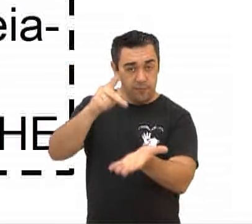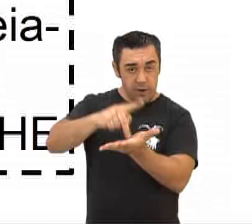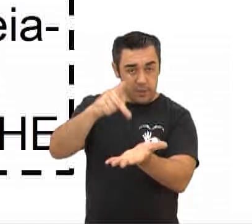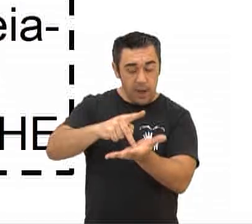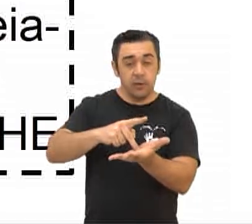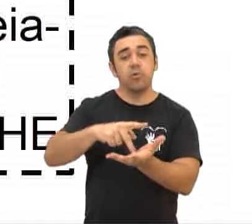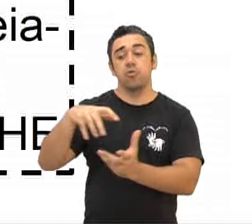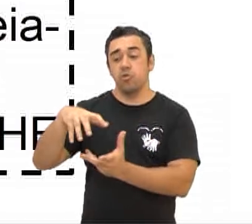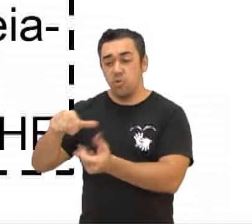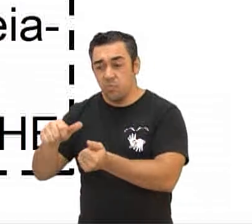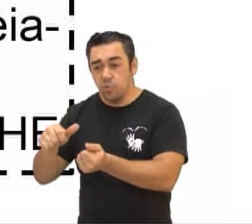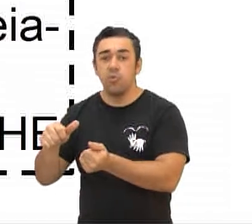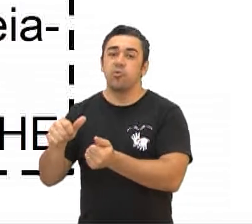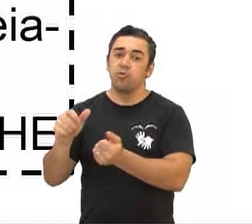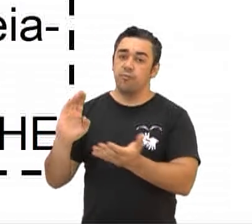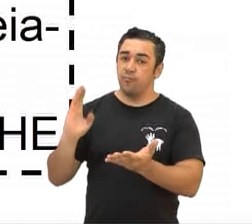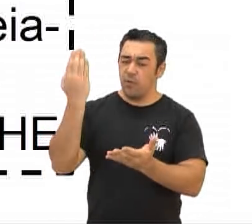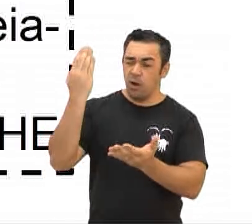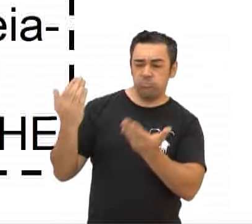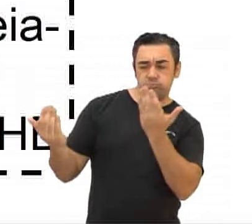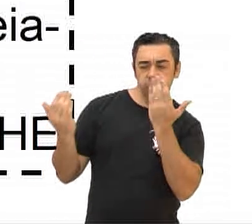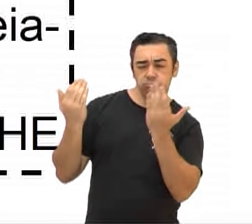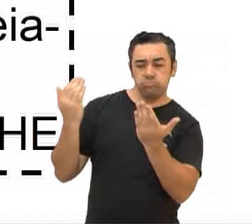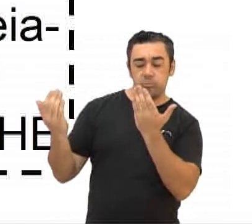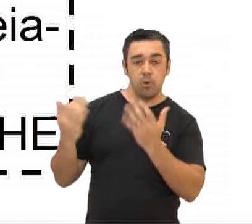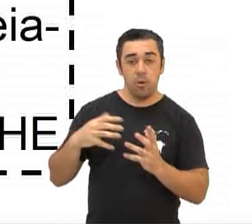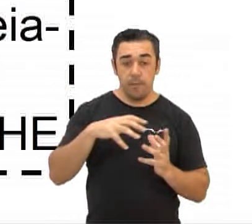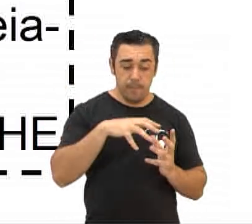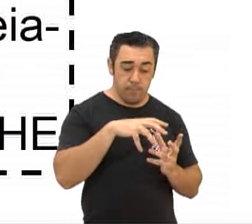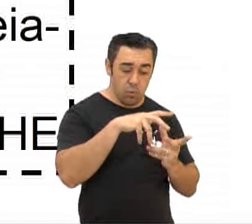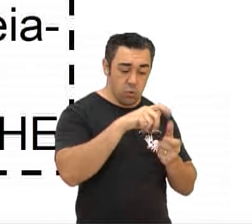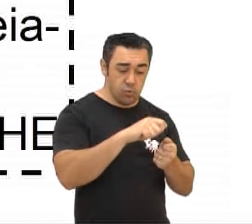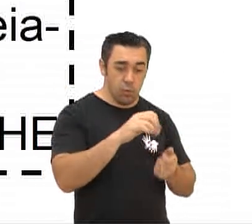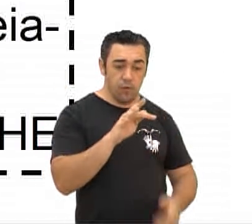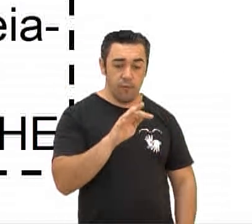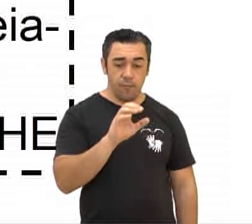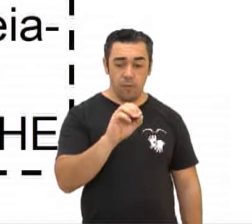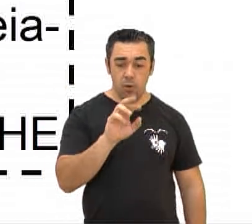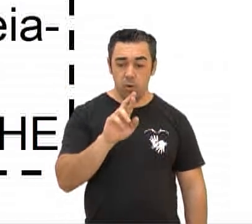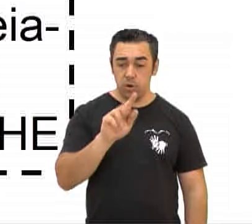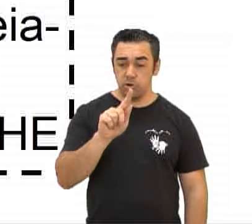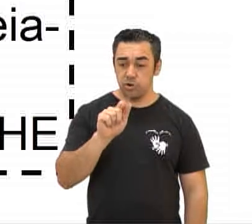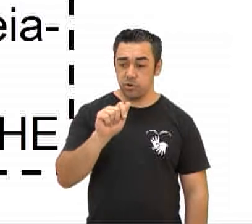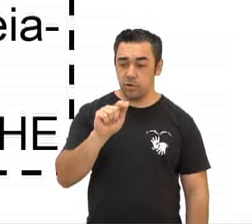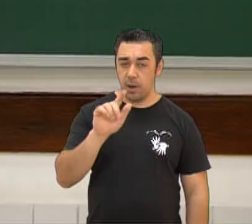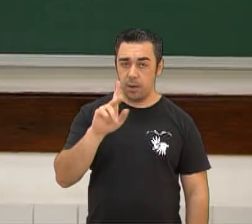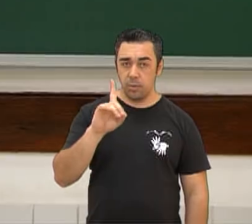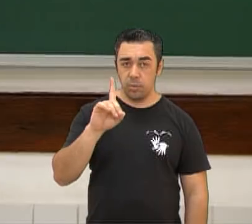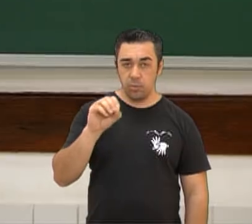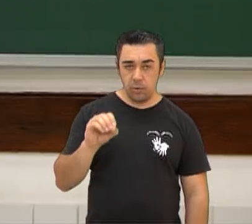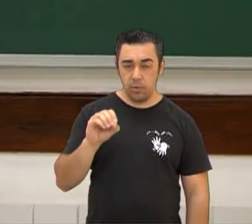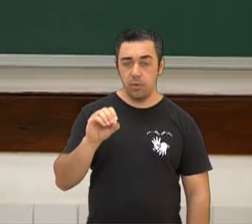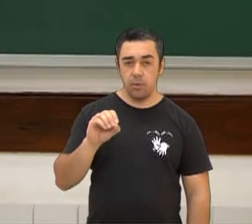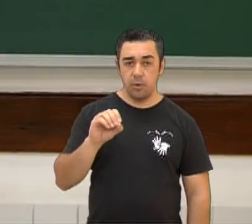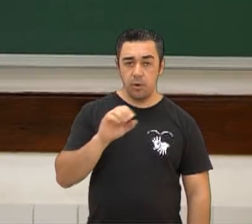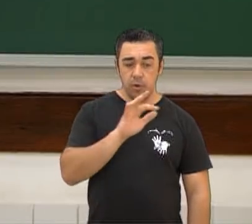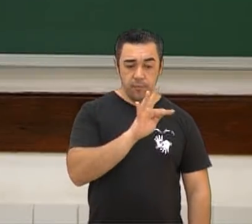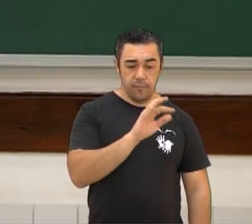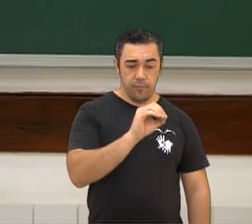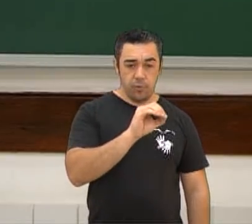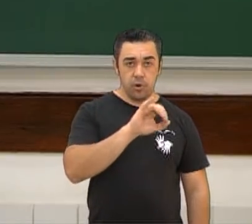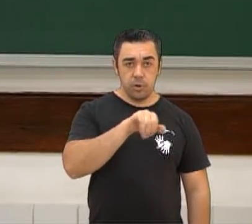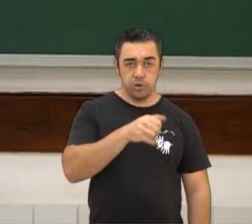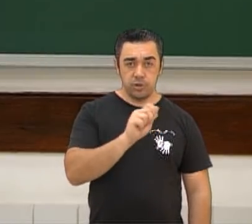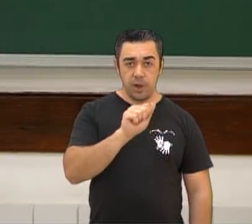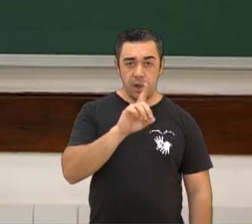mundo aparente. Leia-se, o mundo forjado e a realidade. Qual é o mundo forjado para o